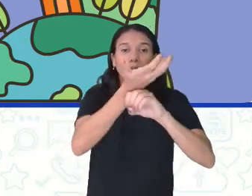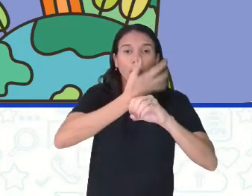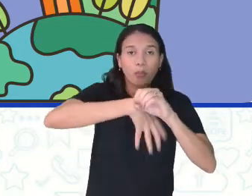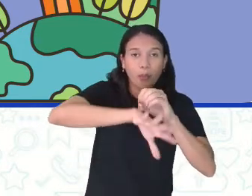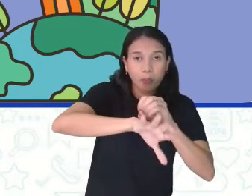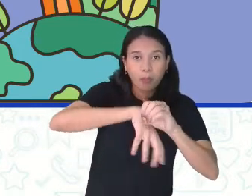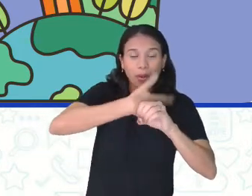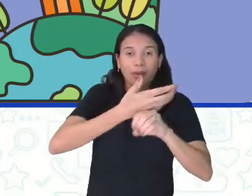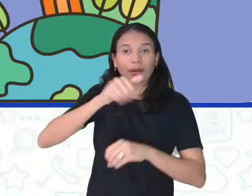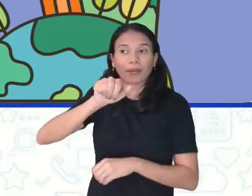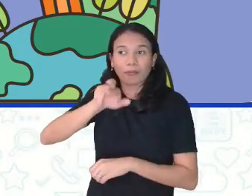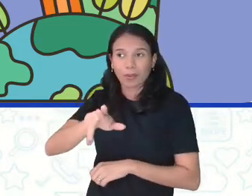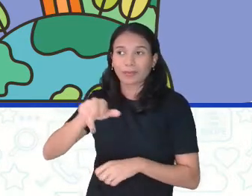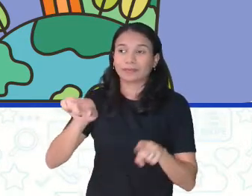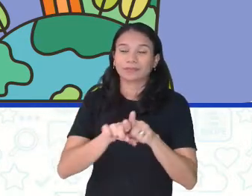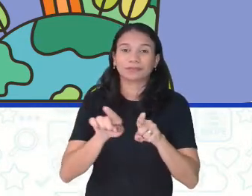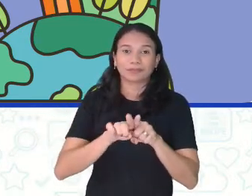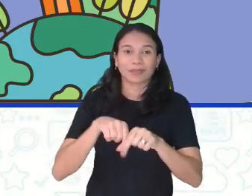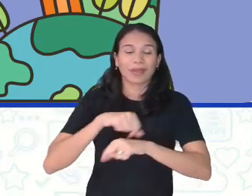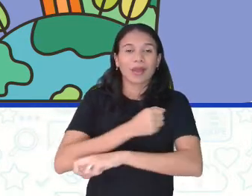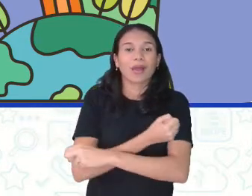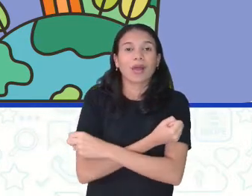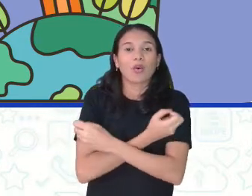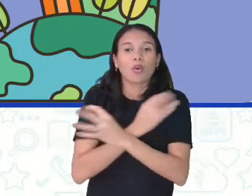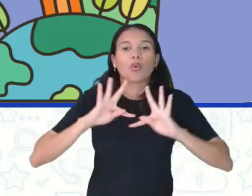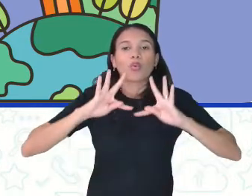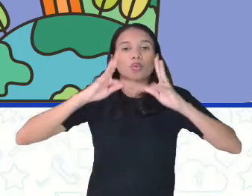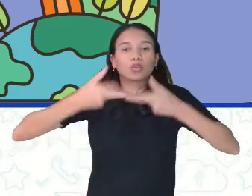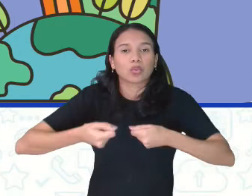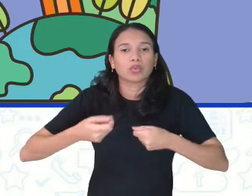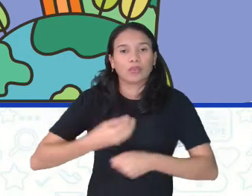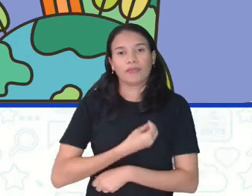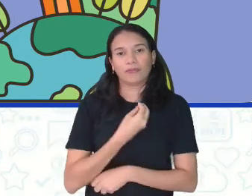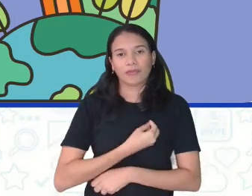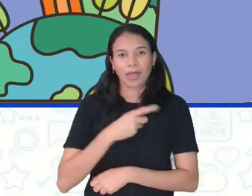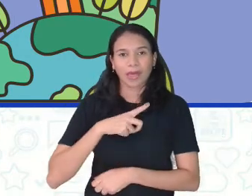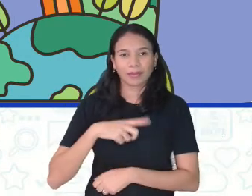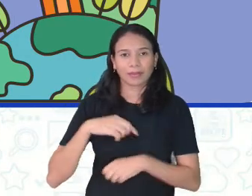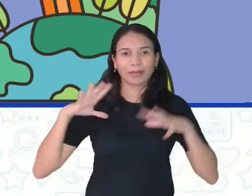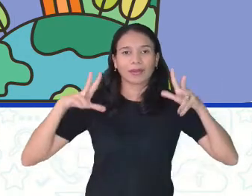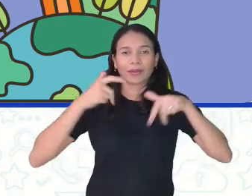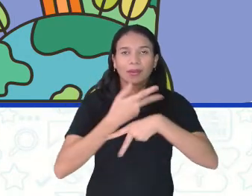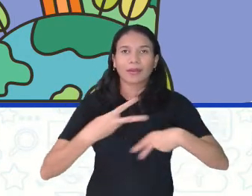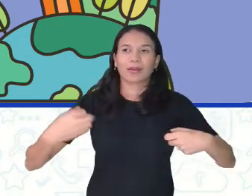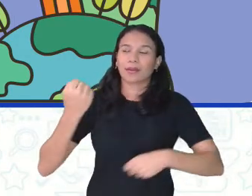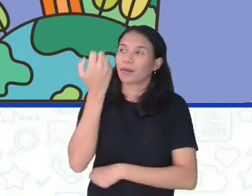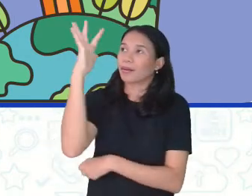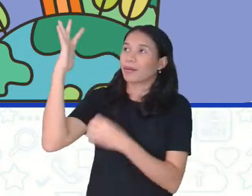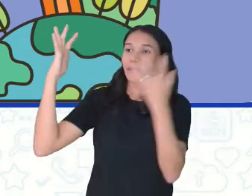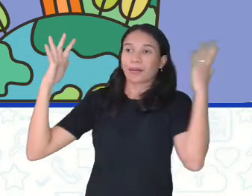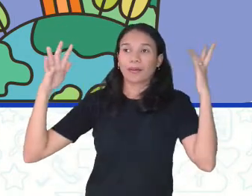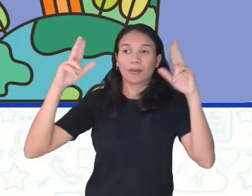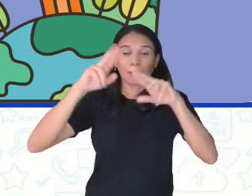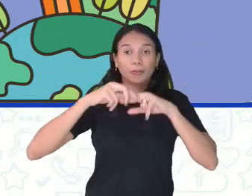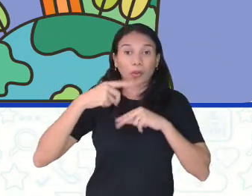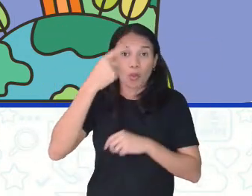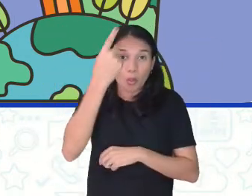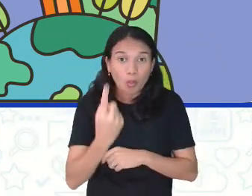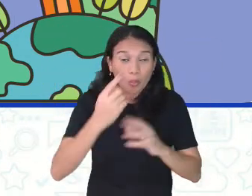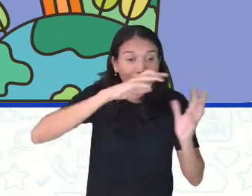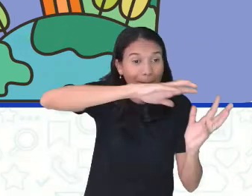o ar, e a biosfera, o conjunto de todos os seres vivos. Vejam que interessante, o nosso planeta,